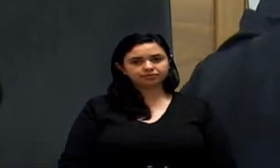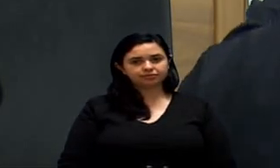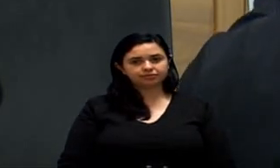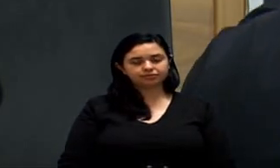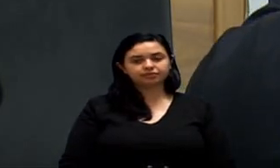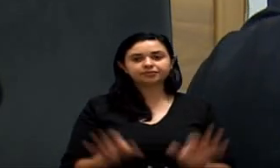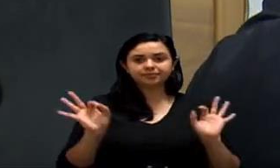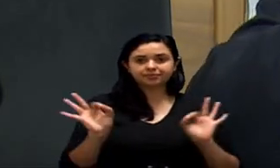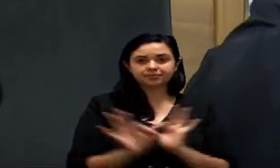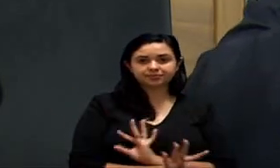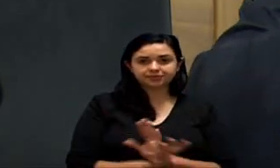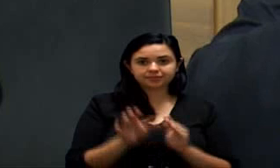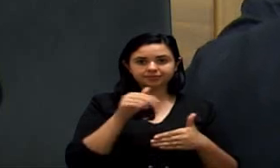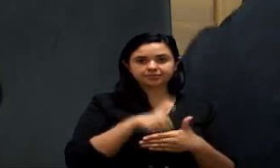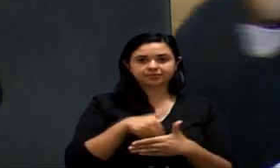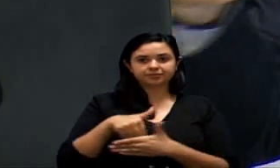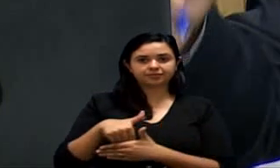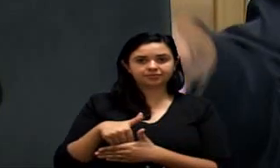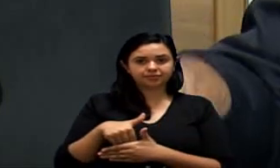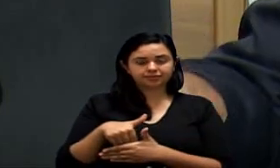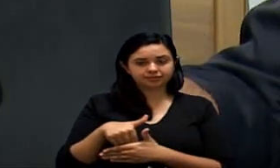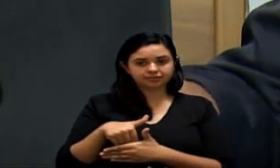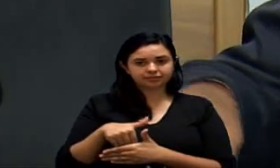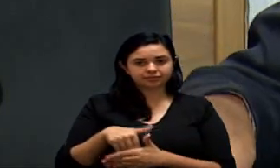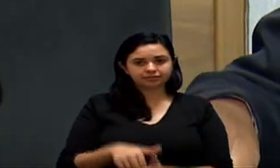É encerrada a votação.